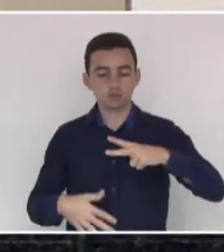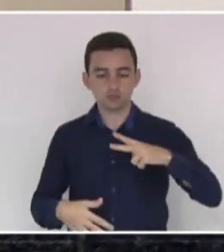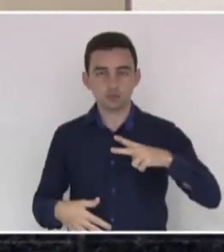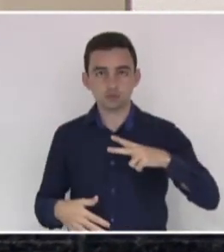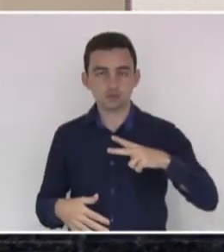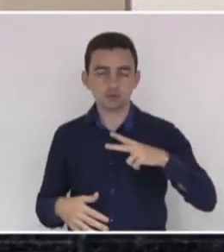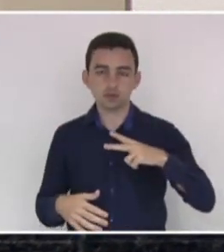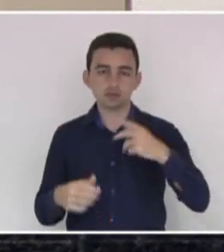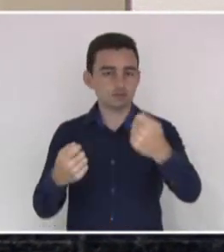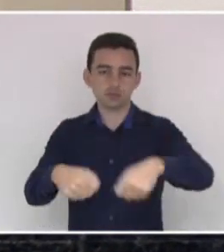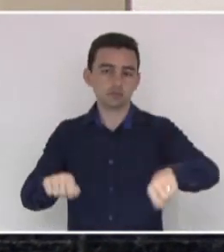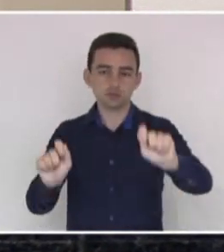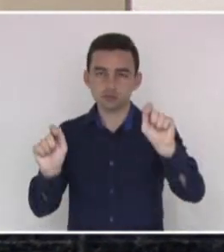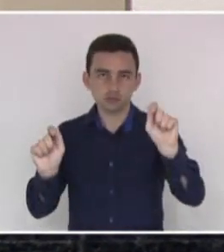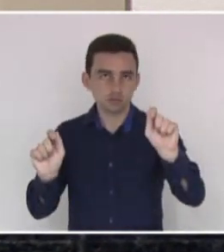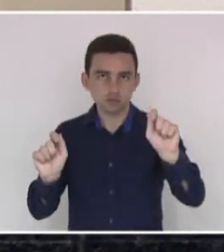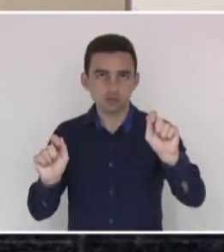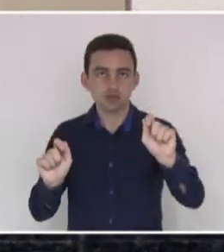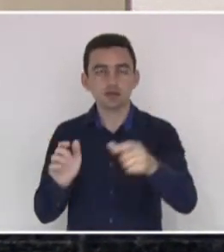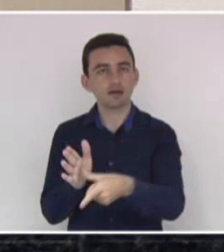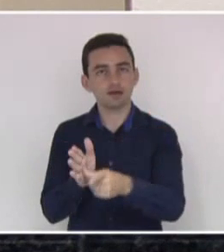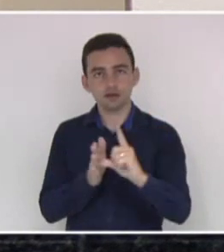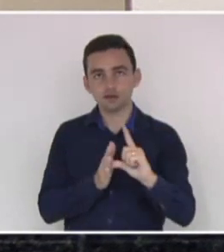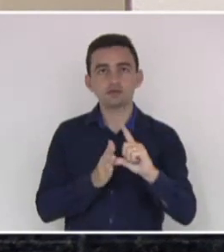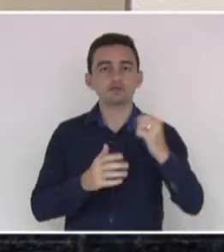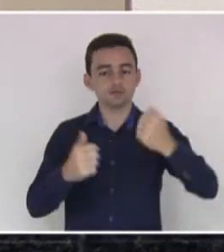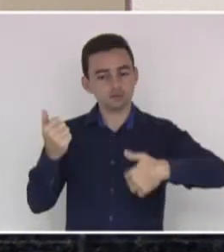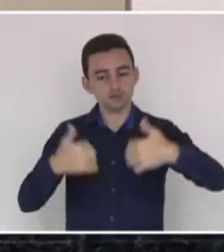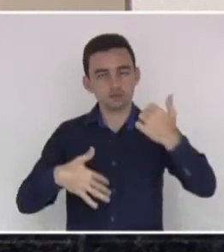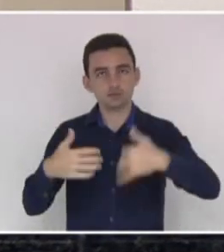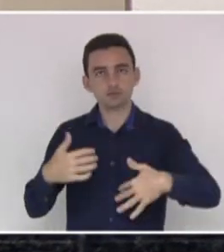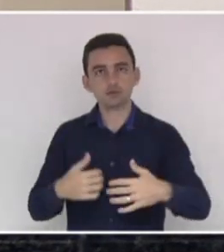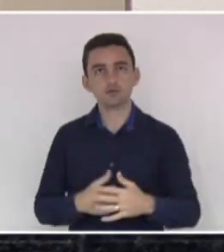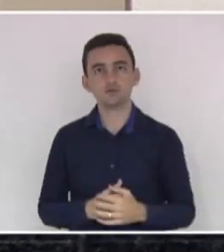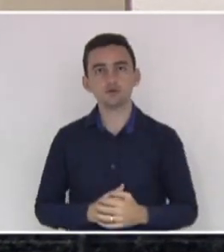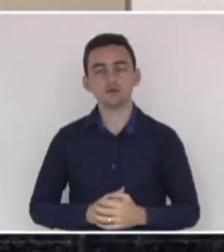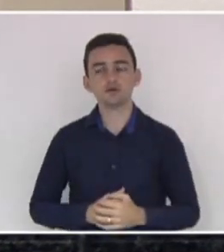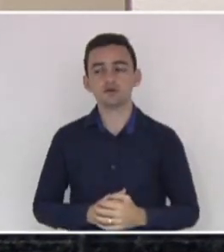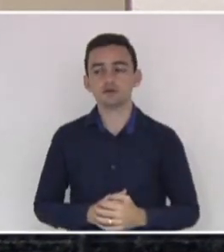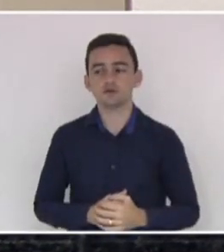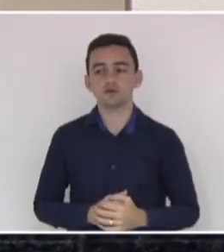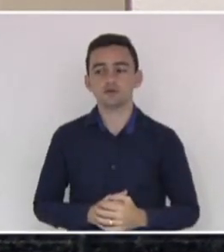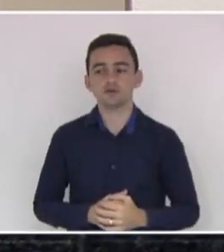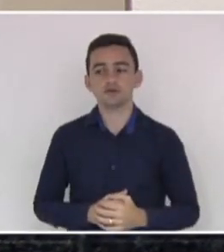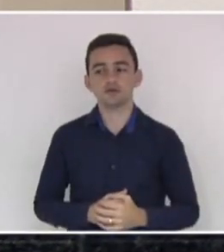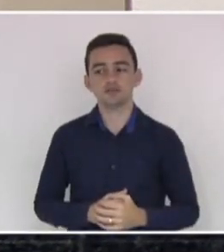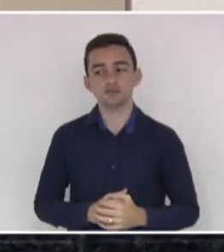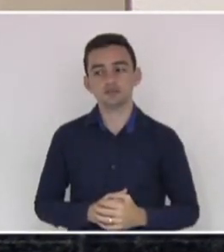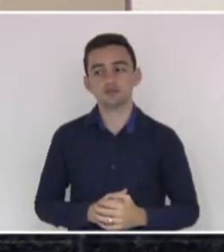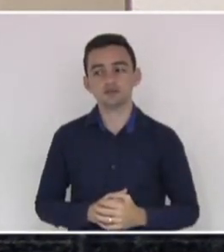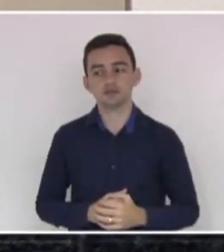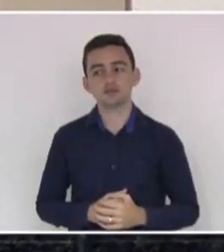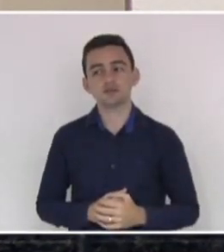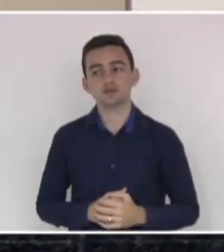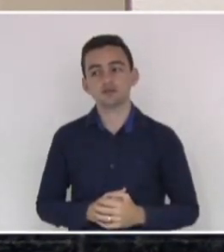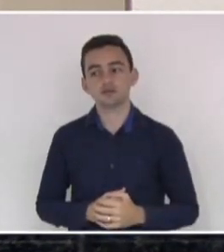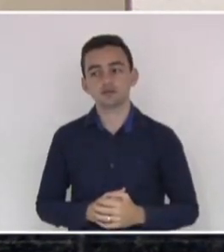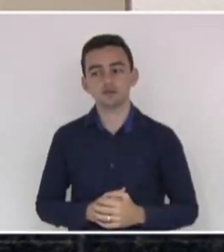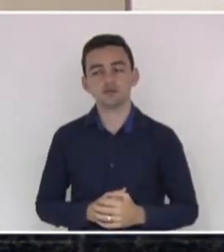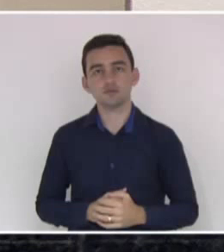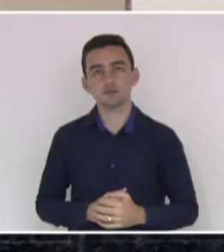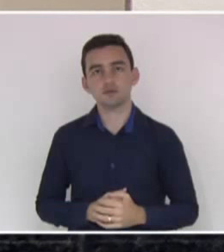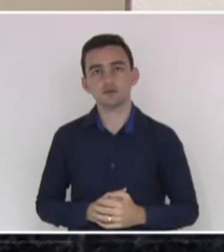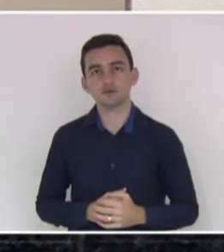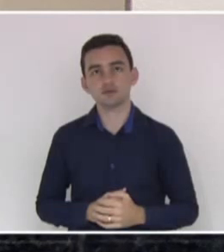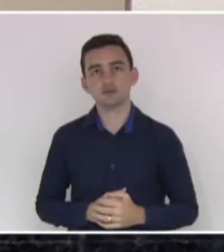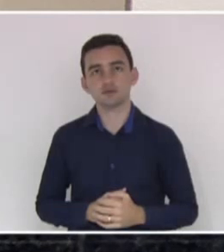Então, portanto, para não ter prejuízo à sequência da sessão, está inscrito agora o deputado Nilson Gonçalves